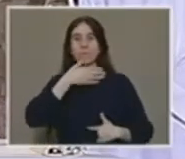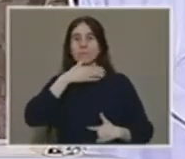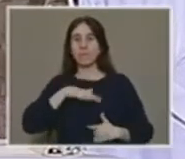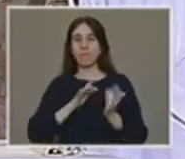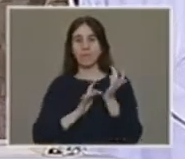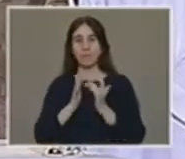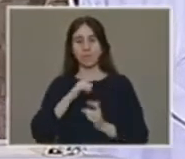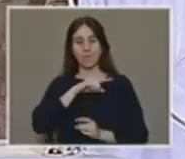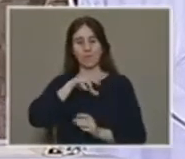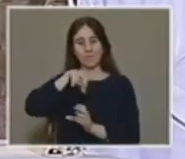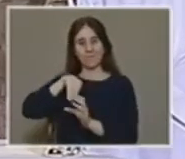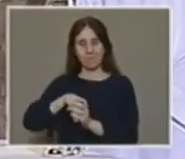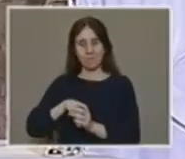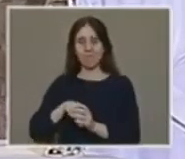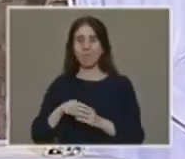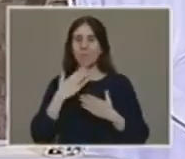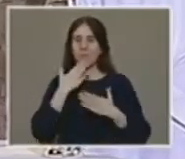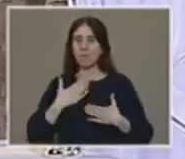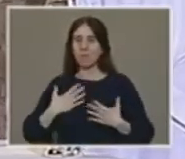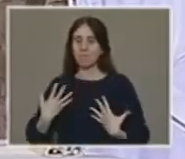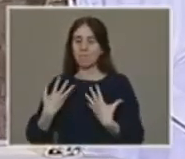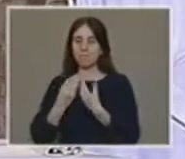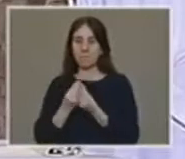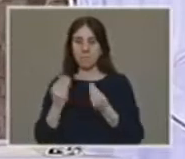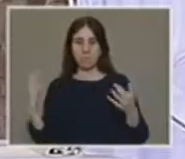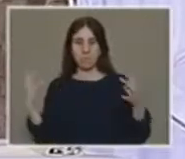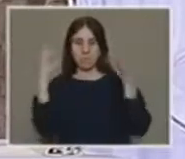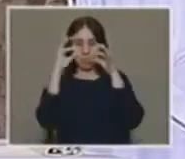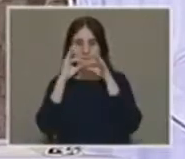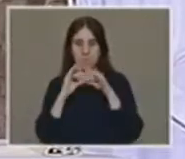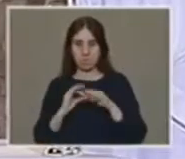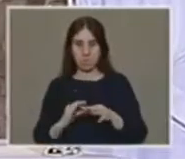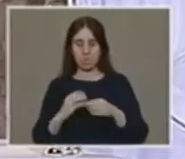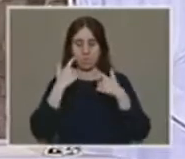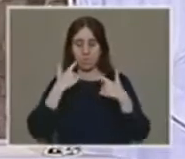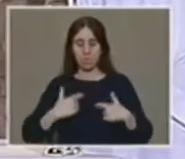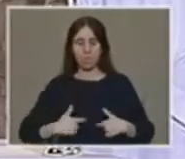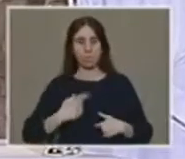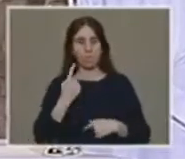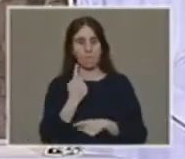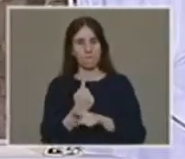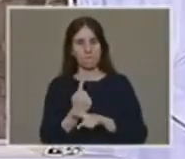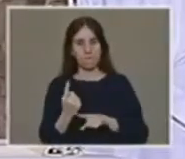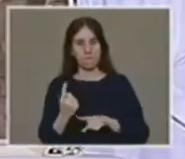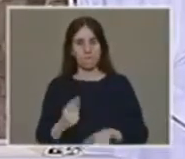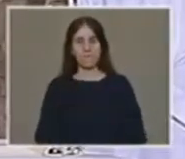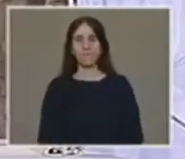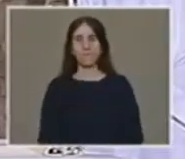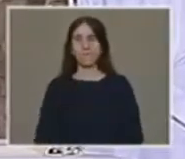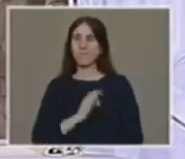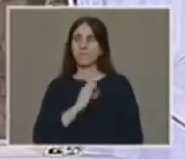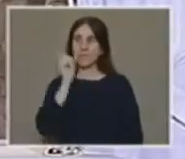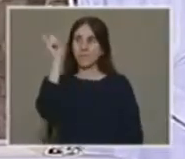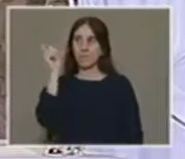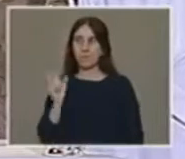Cristo, sejamos reunidos pelo Espírito Santo num só corpo. Lembrai-vos, Senhor,